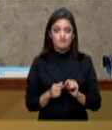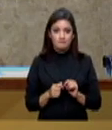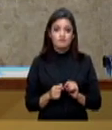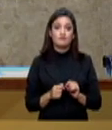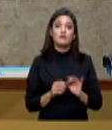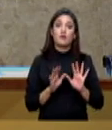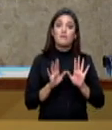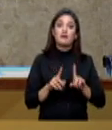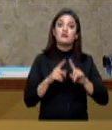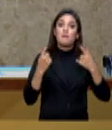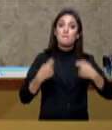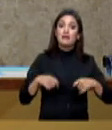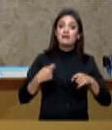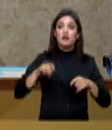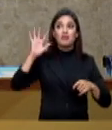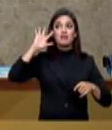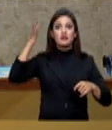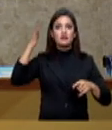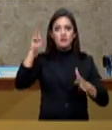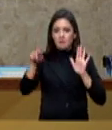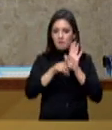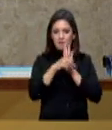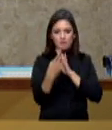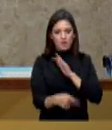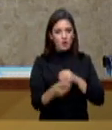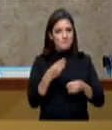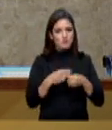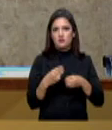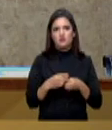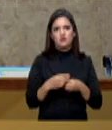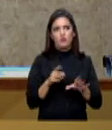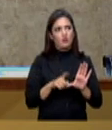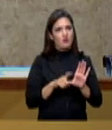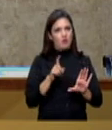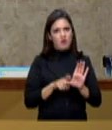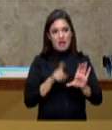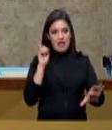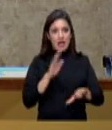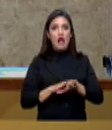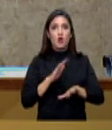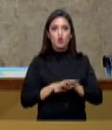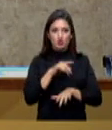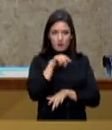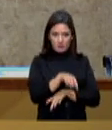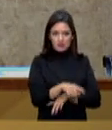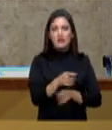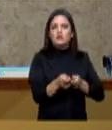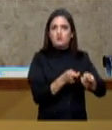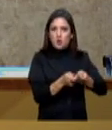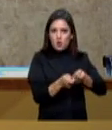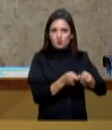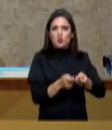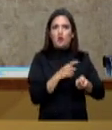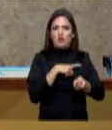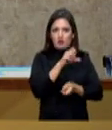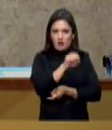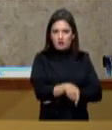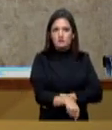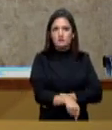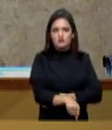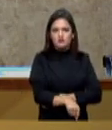deliberação dos poderes dos Municípios são esses aí é mantida a digamos assim